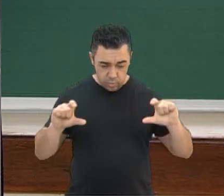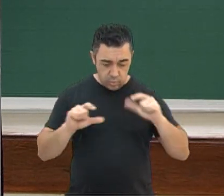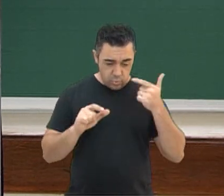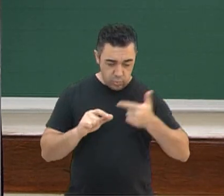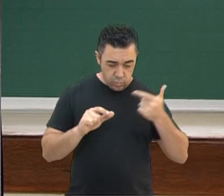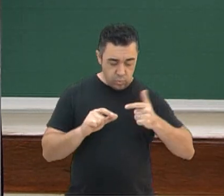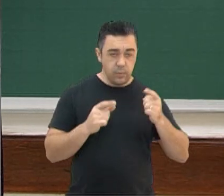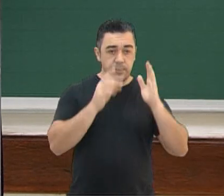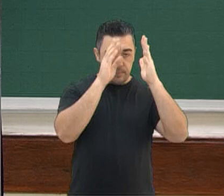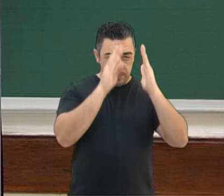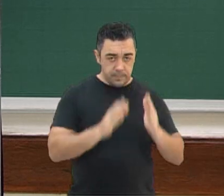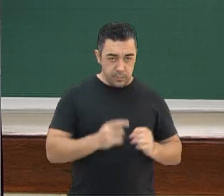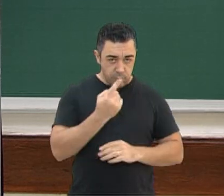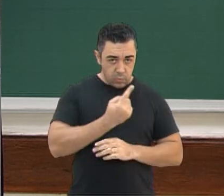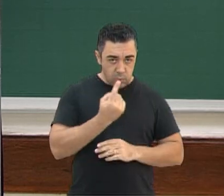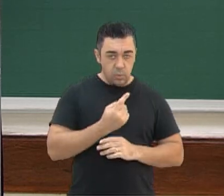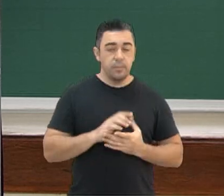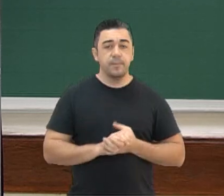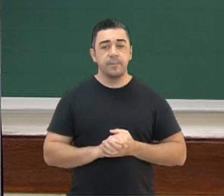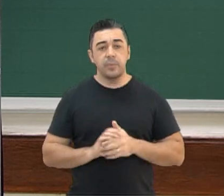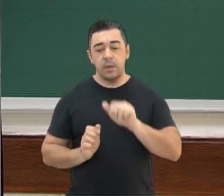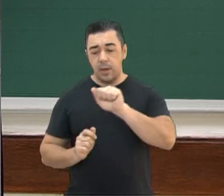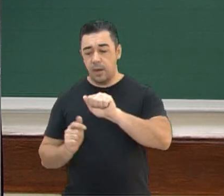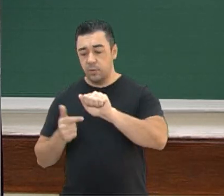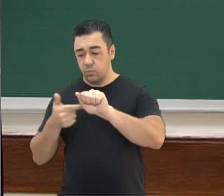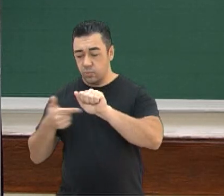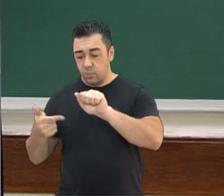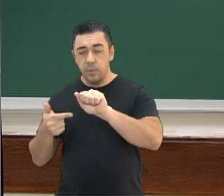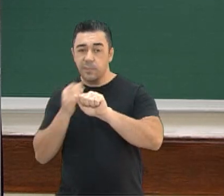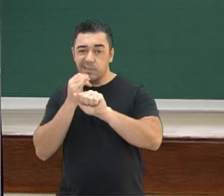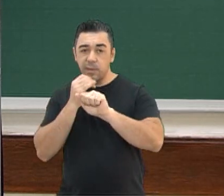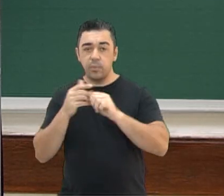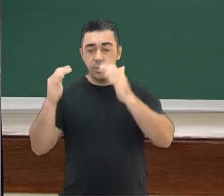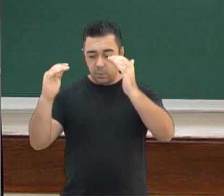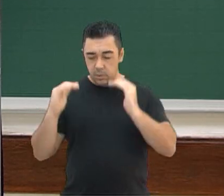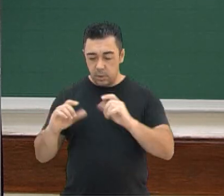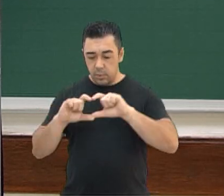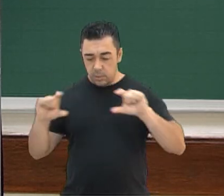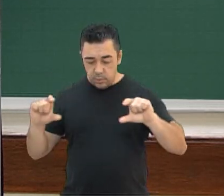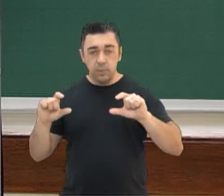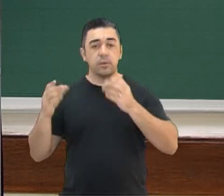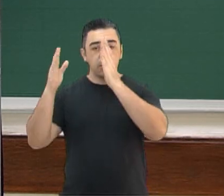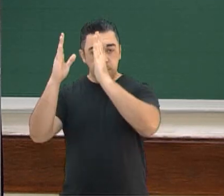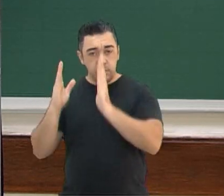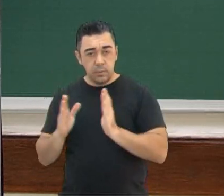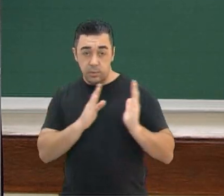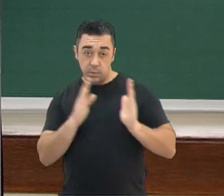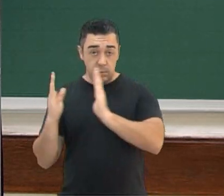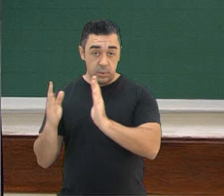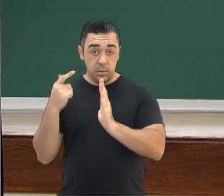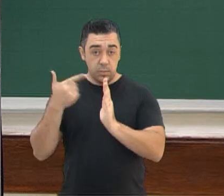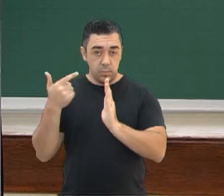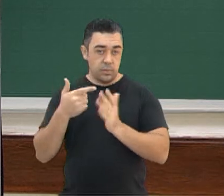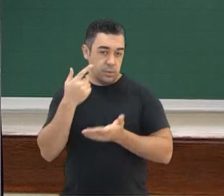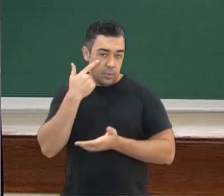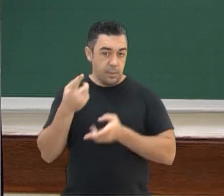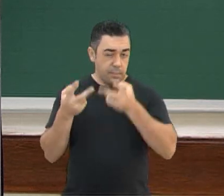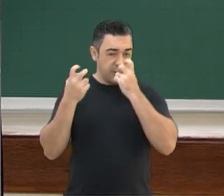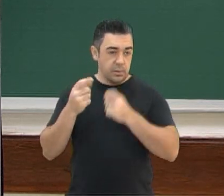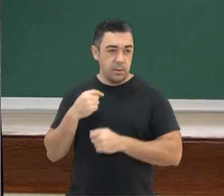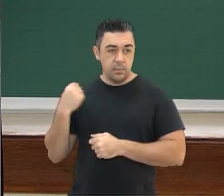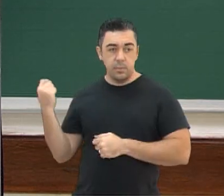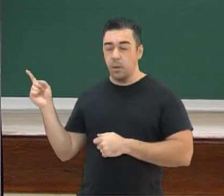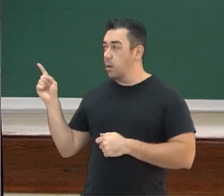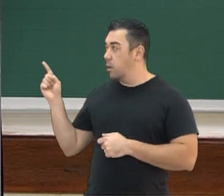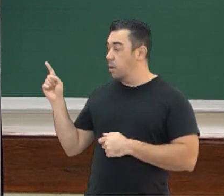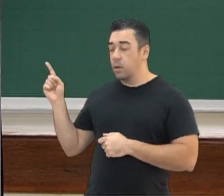linha, segunda coluna. E o A22 ele está na segunda linha e segunda coluna. E reparem que esse último elemento, ele